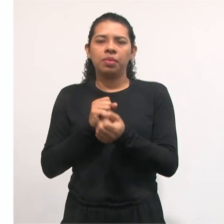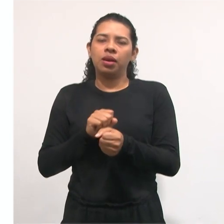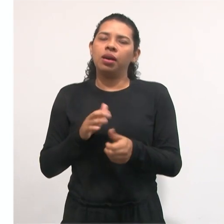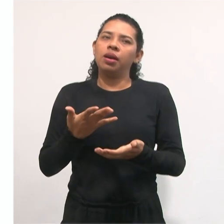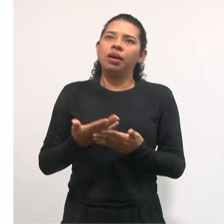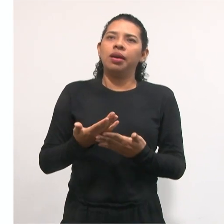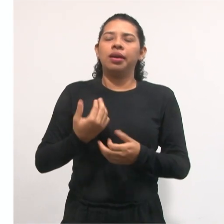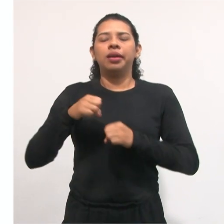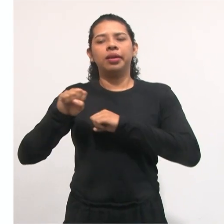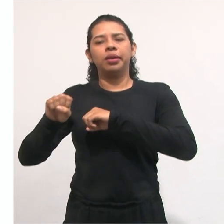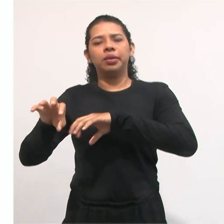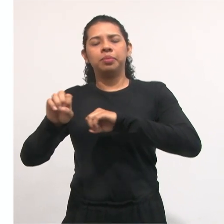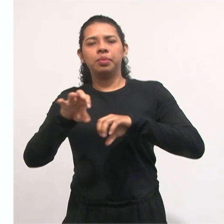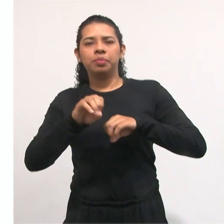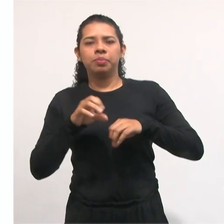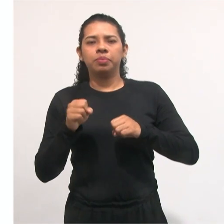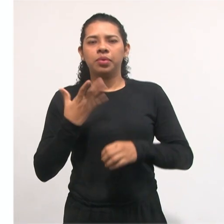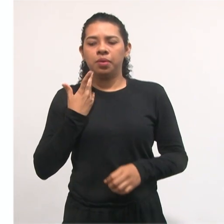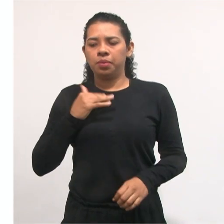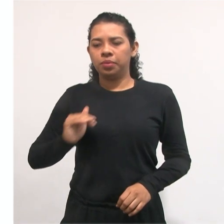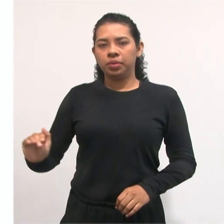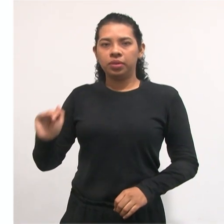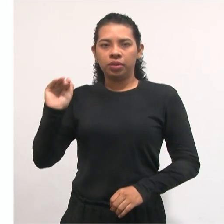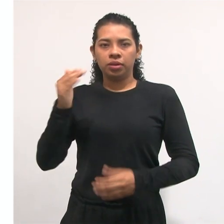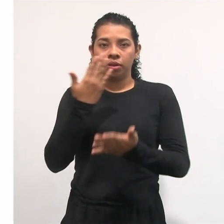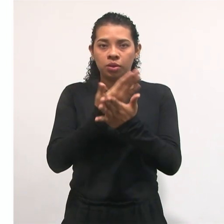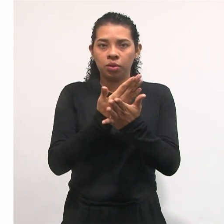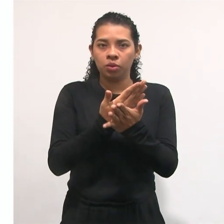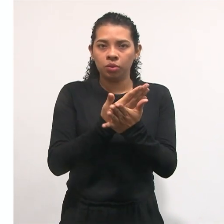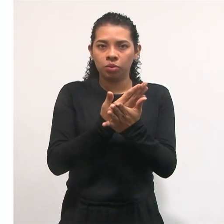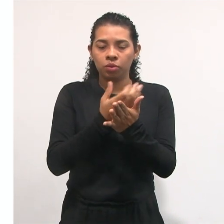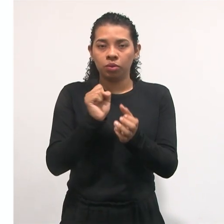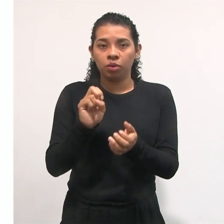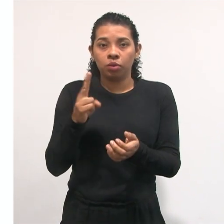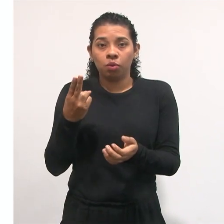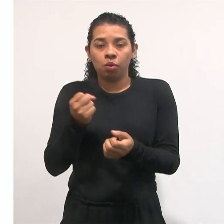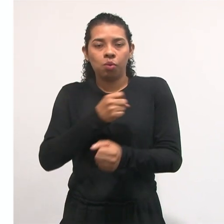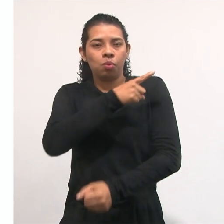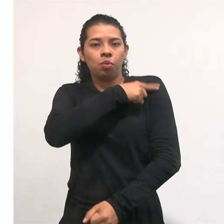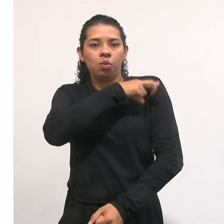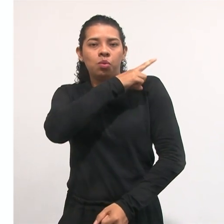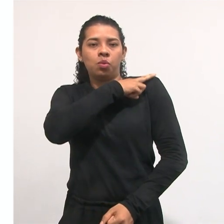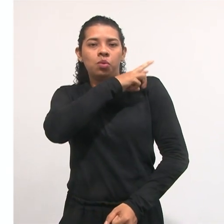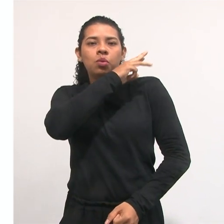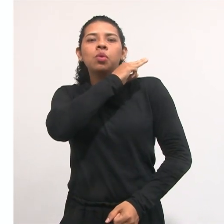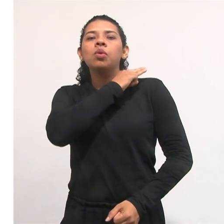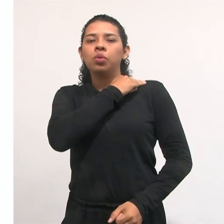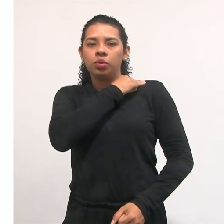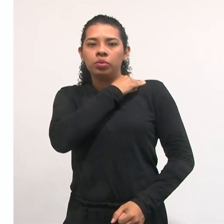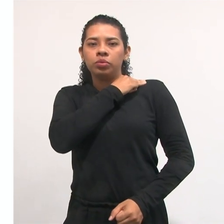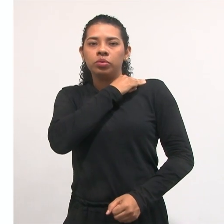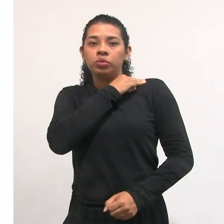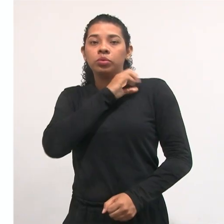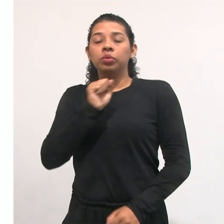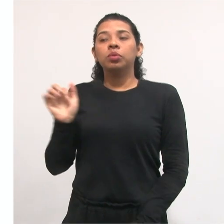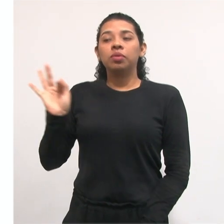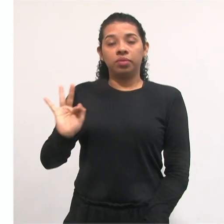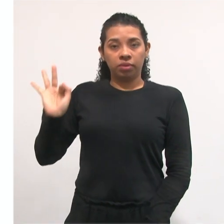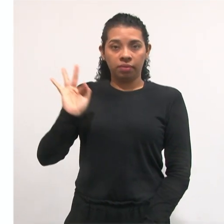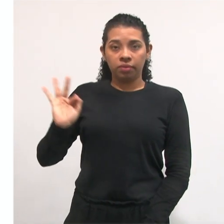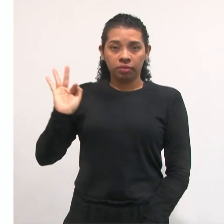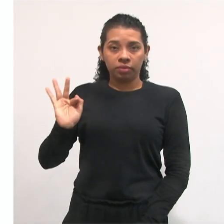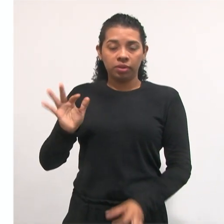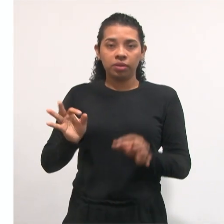dizer se tem fundamental completo, fundamental incompleto, superior completo, superior incompleto.